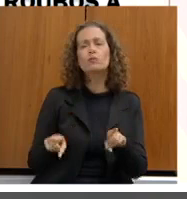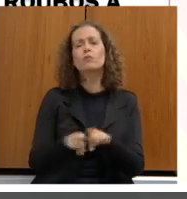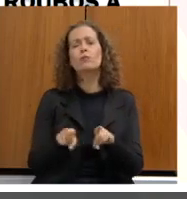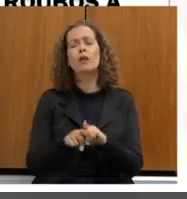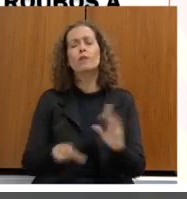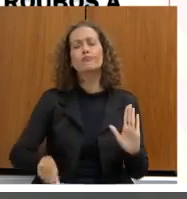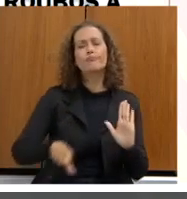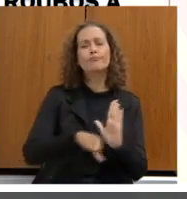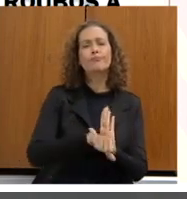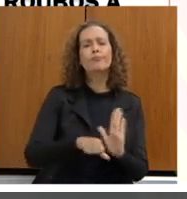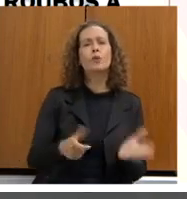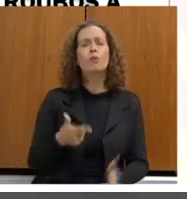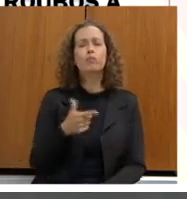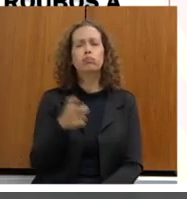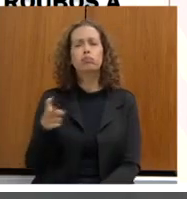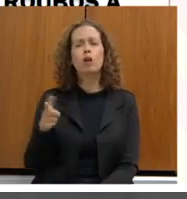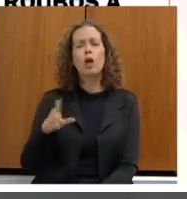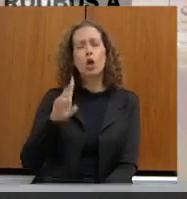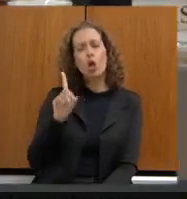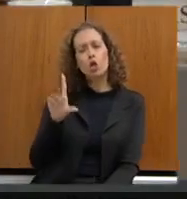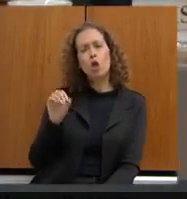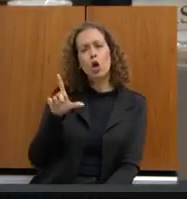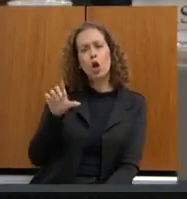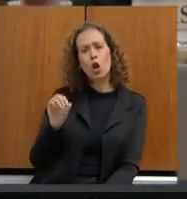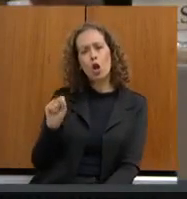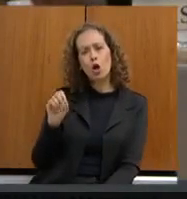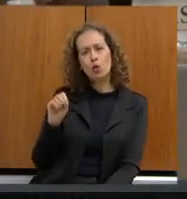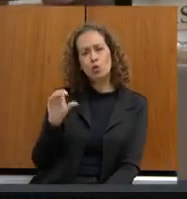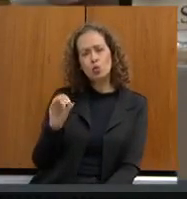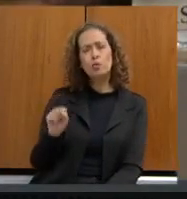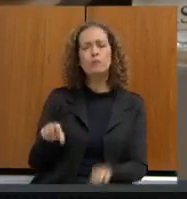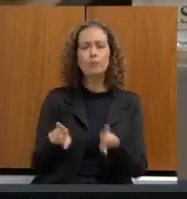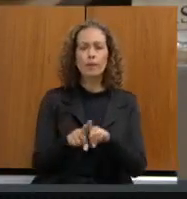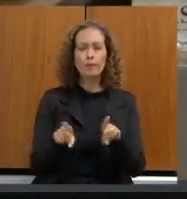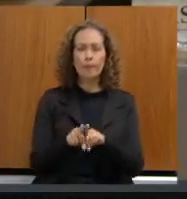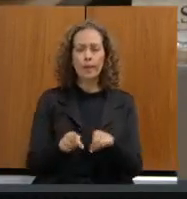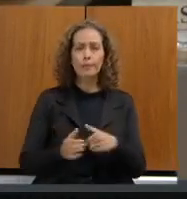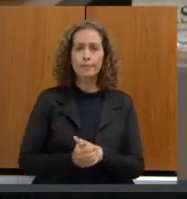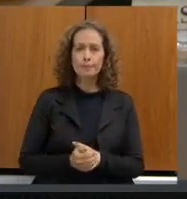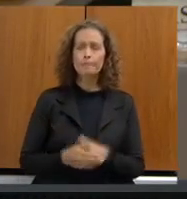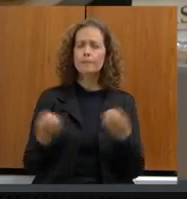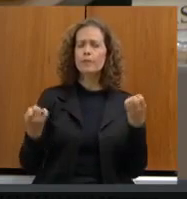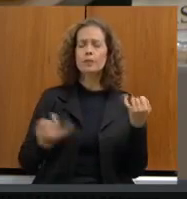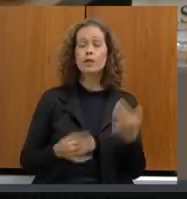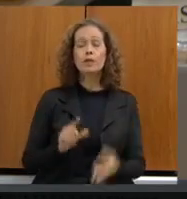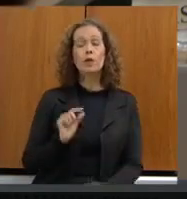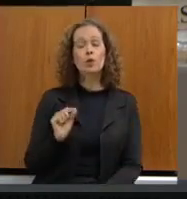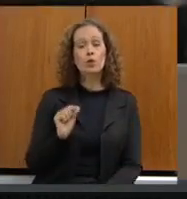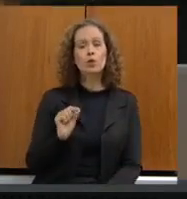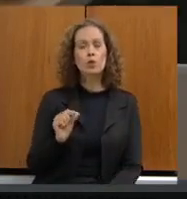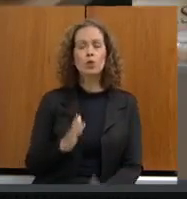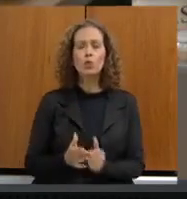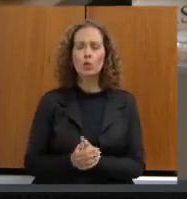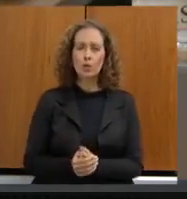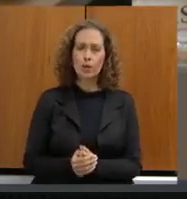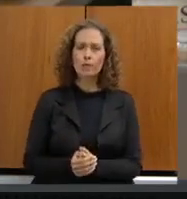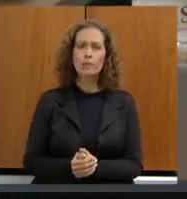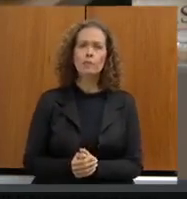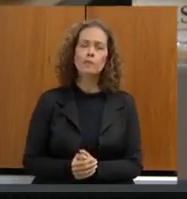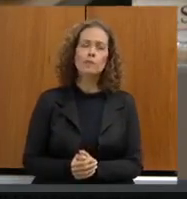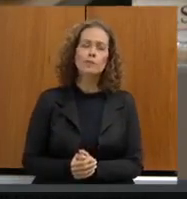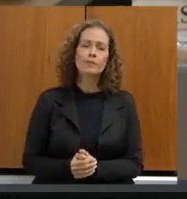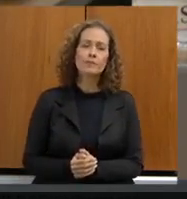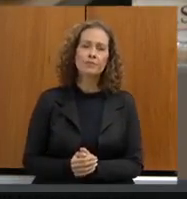dolosos e a quarta menor taxa de roubos a Veículos tô falando aqui em relação a operação